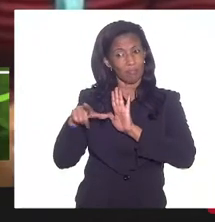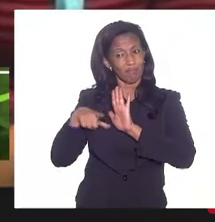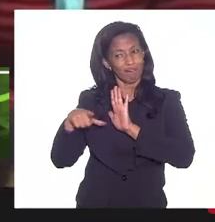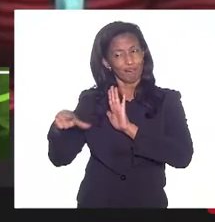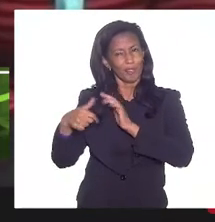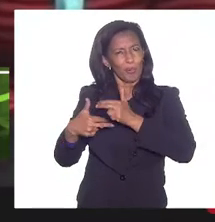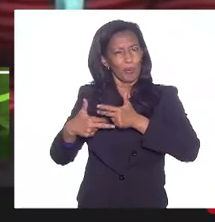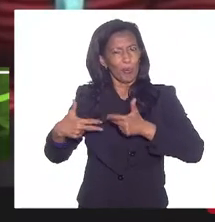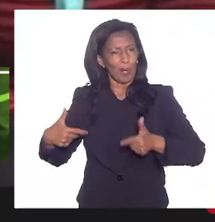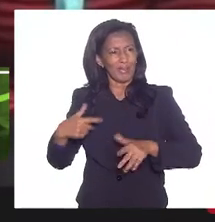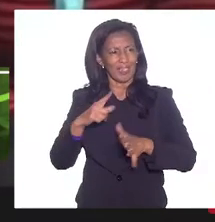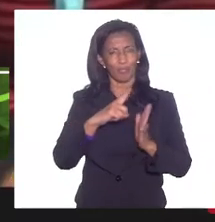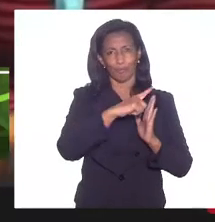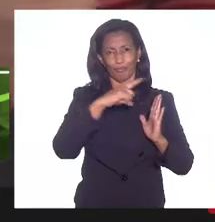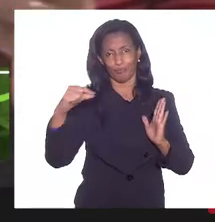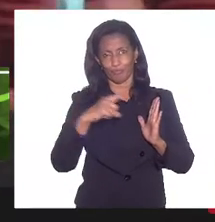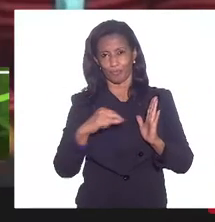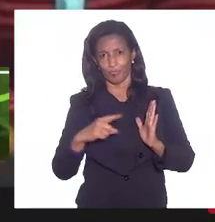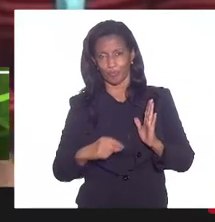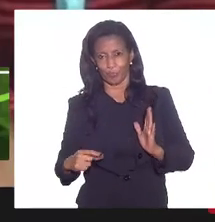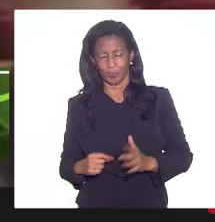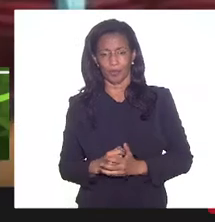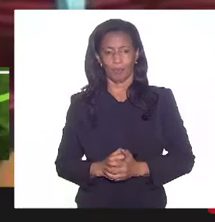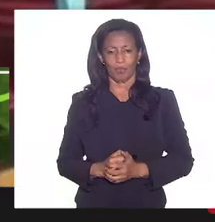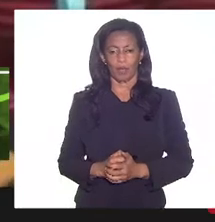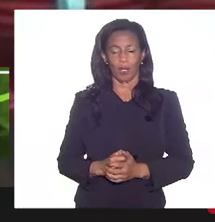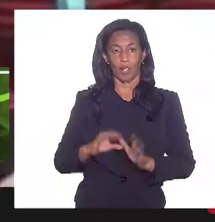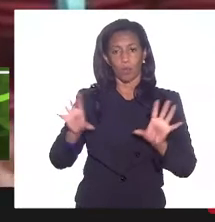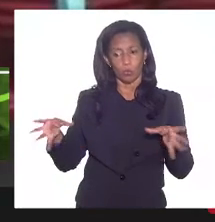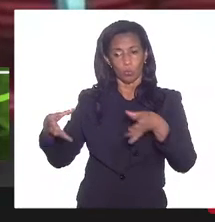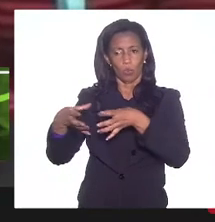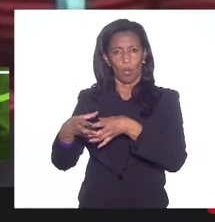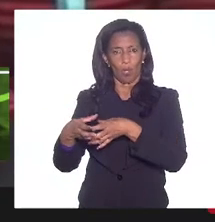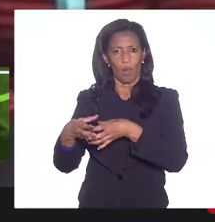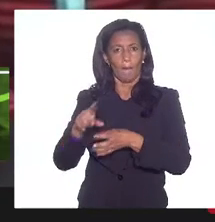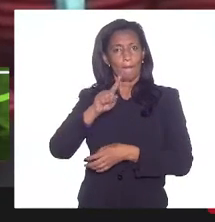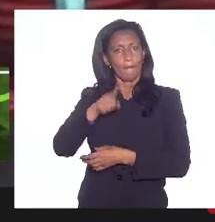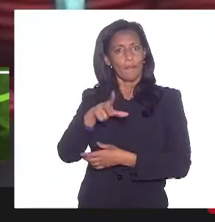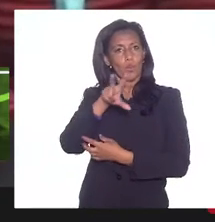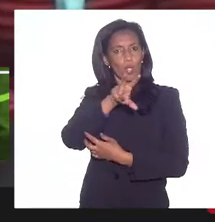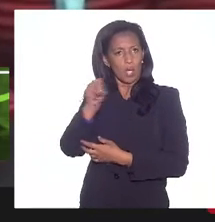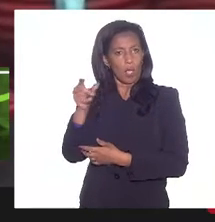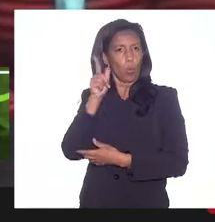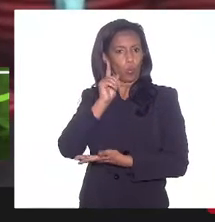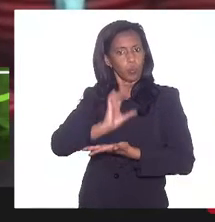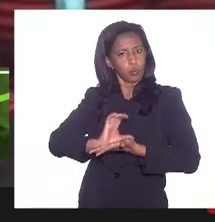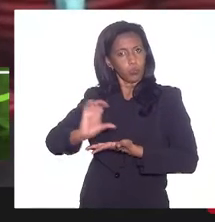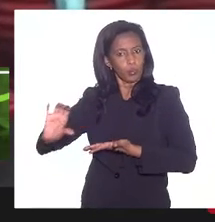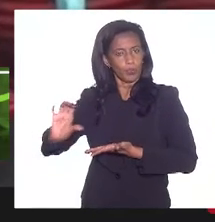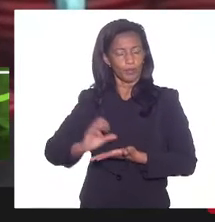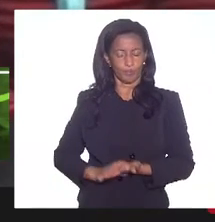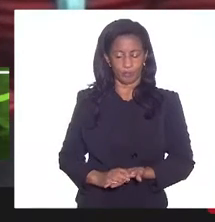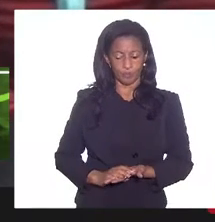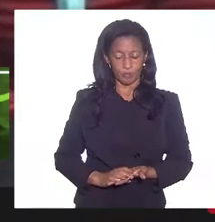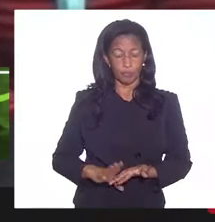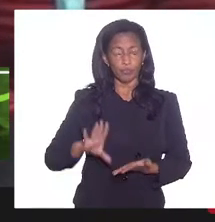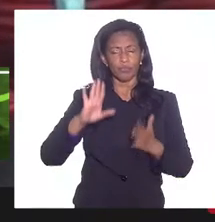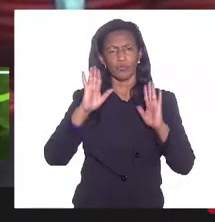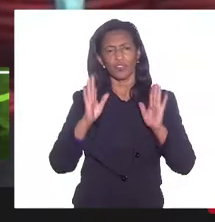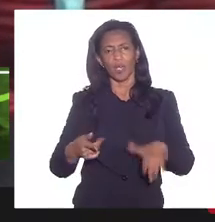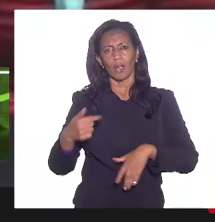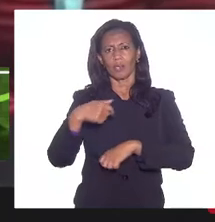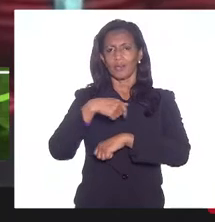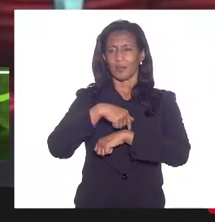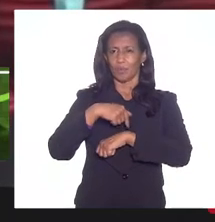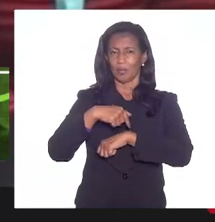e que foram classificados dois classificados de 1500 receberam o recurso já nesse momento a